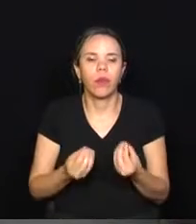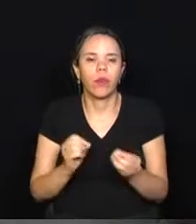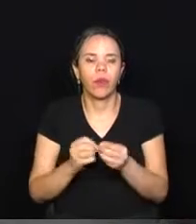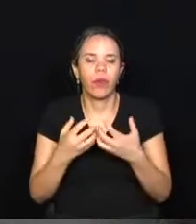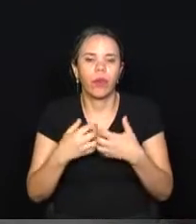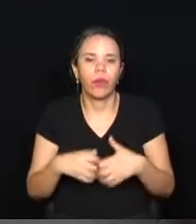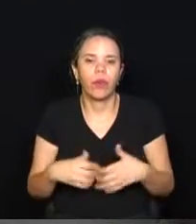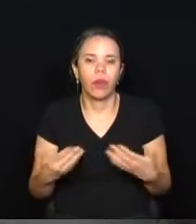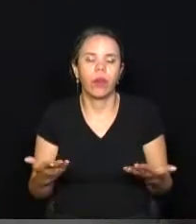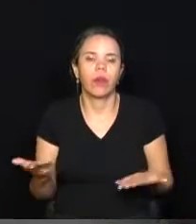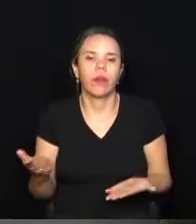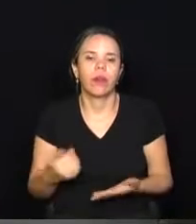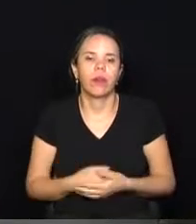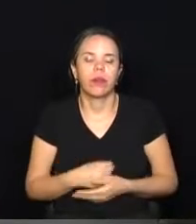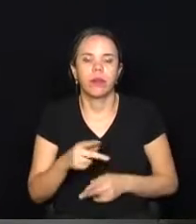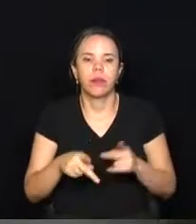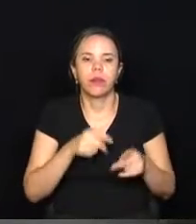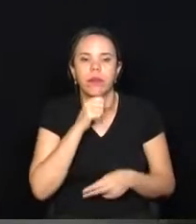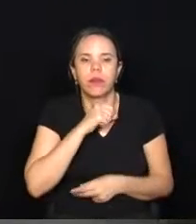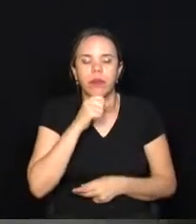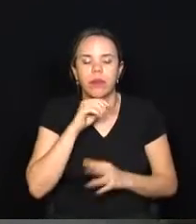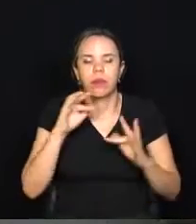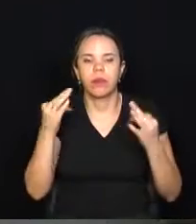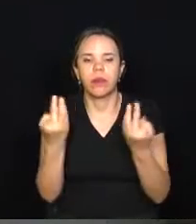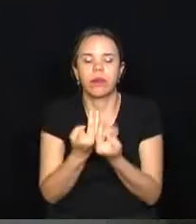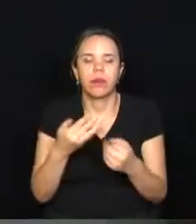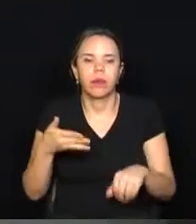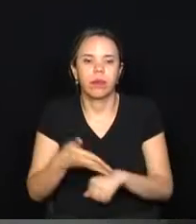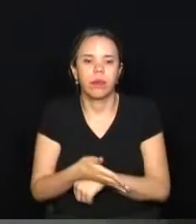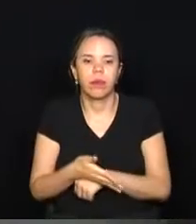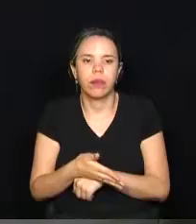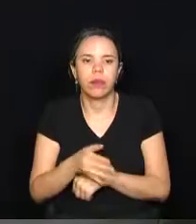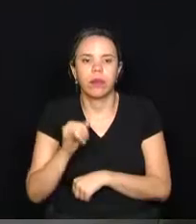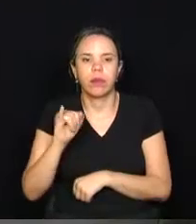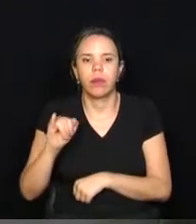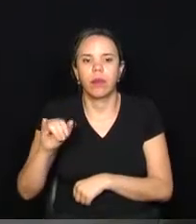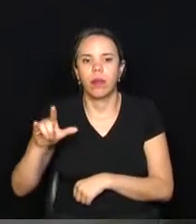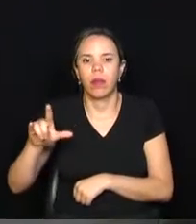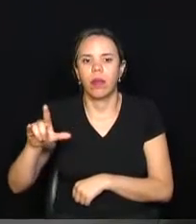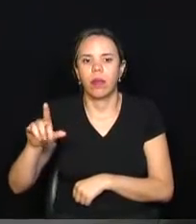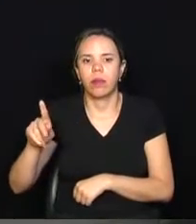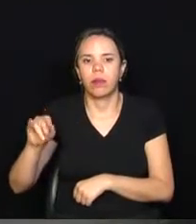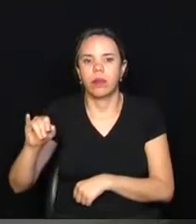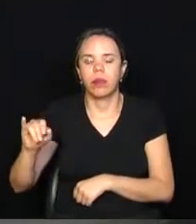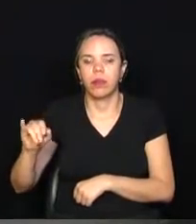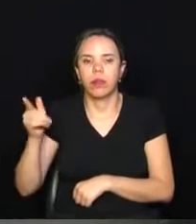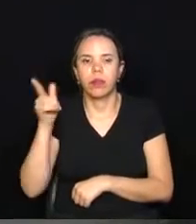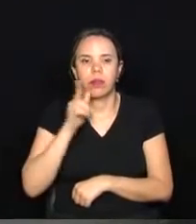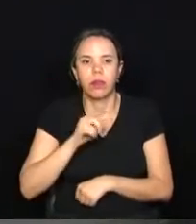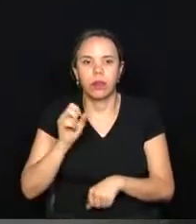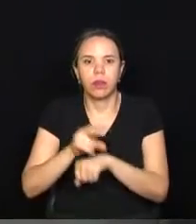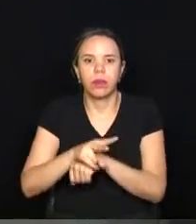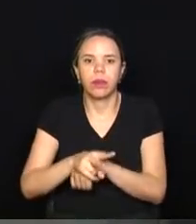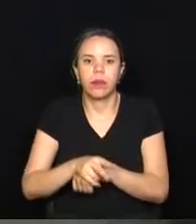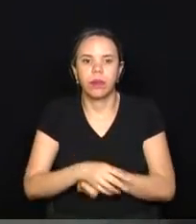funciona para o idoso ou para a família ingressar na ILPI para conseguir uma vaga?